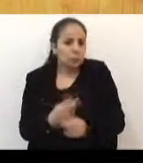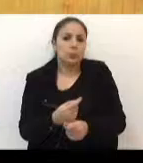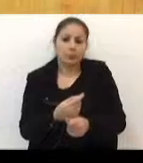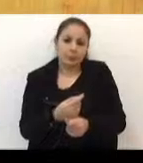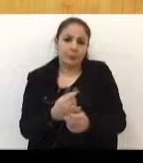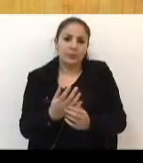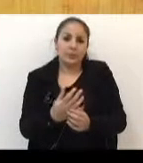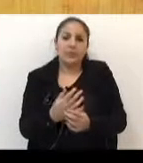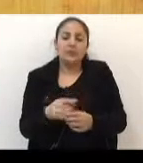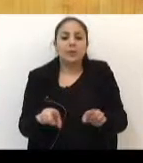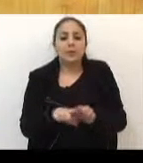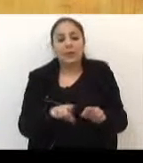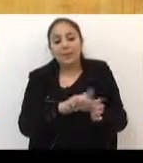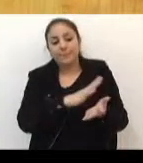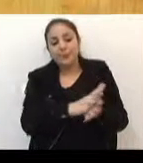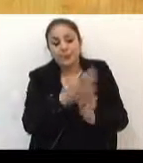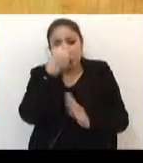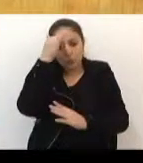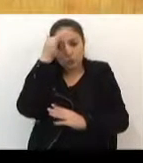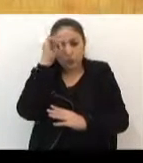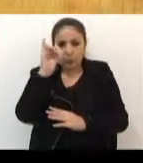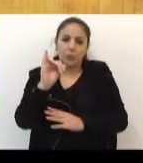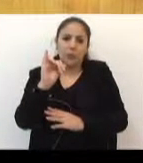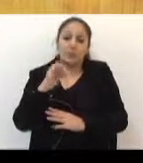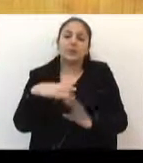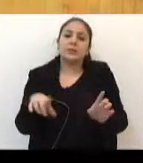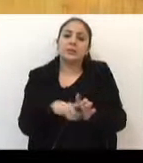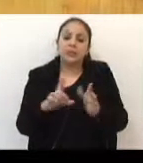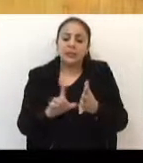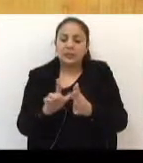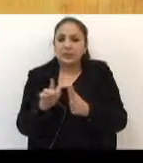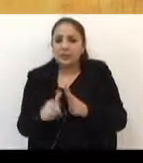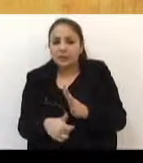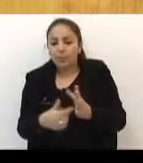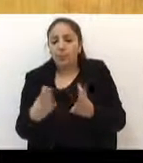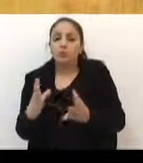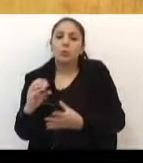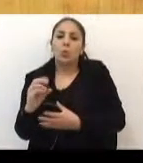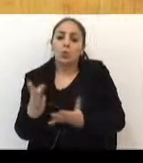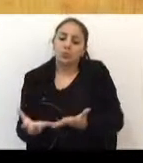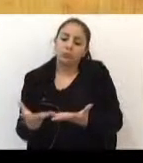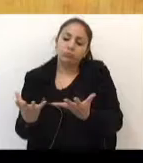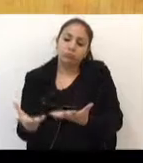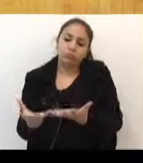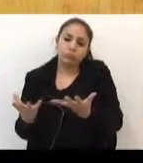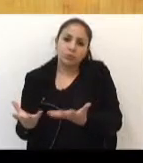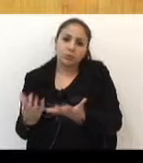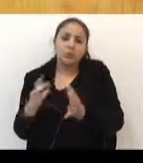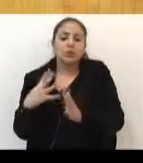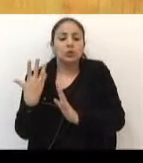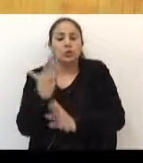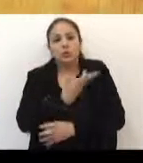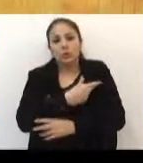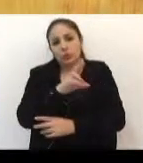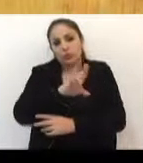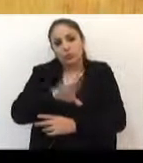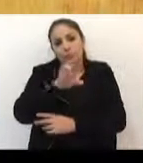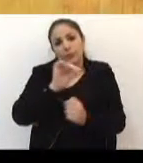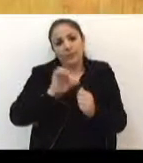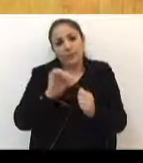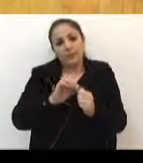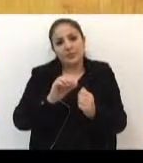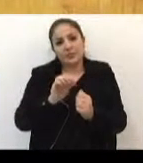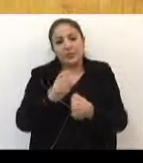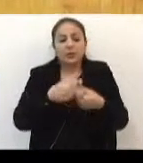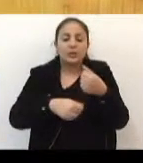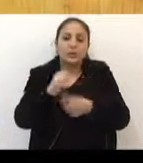É carneado o animal, é abatido o animal e depois de curtido o couro, então nós utilizamos ele para uma atividade